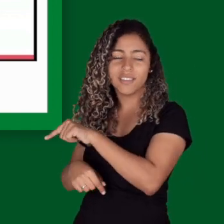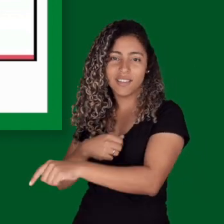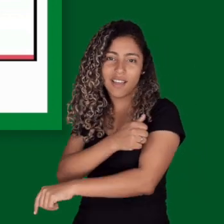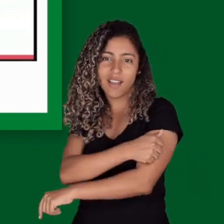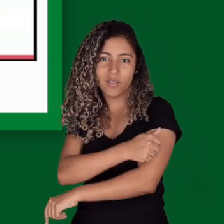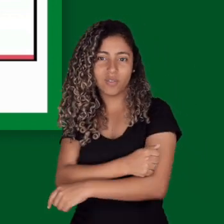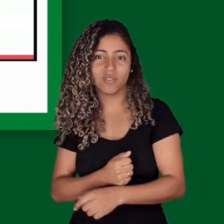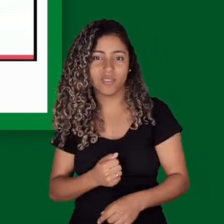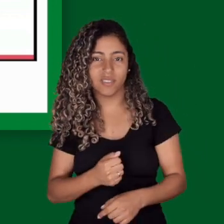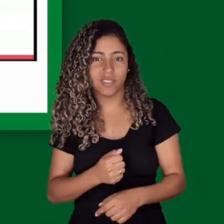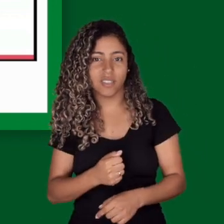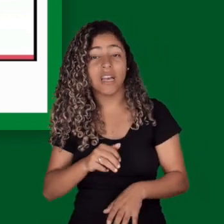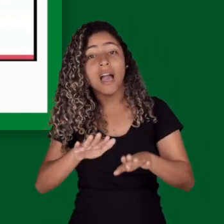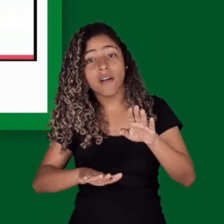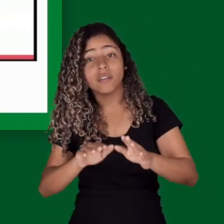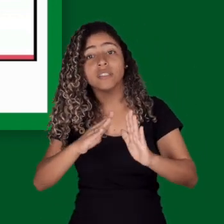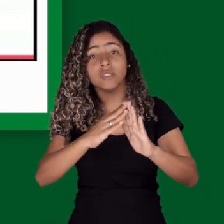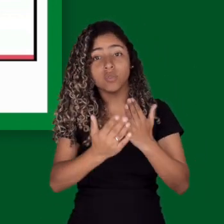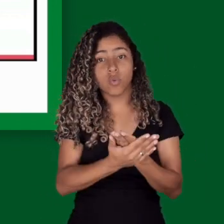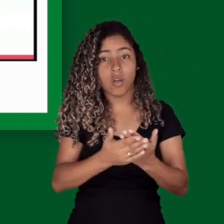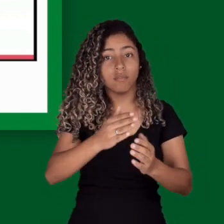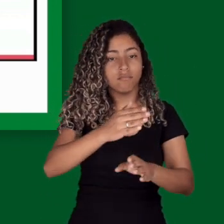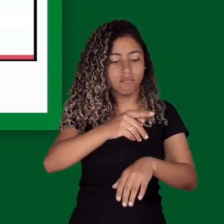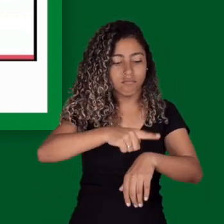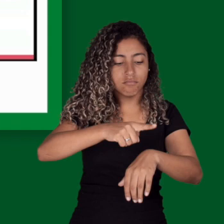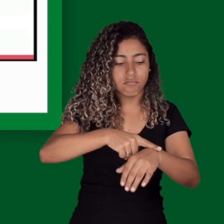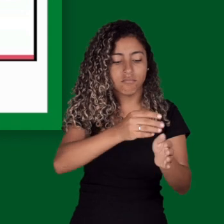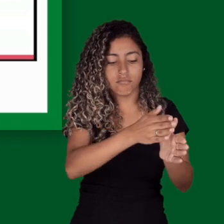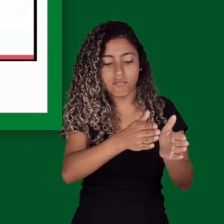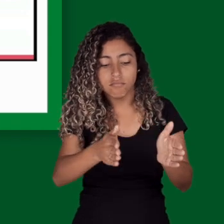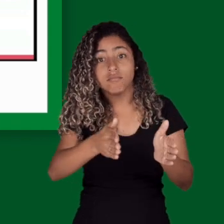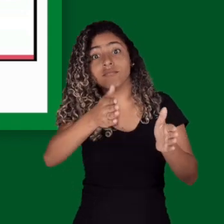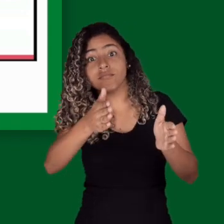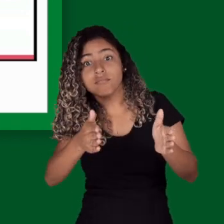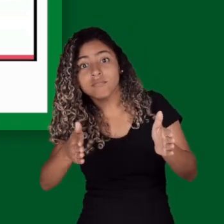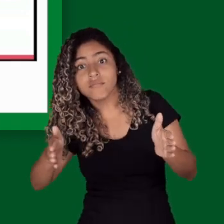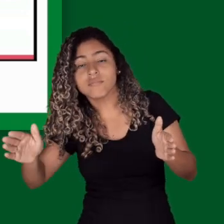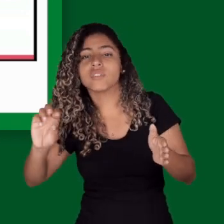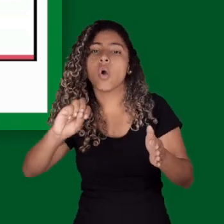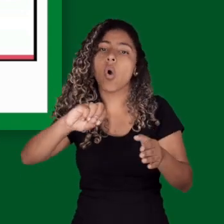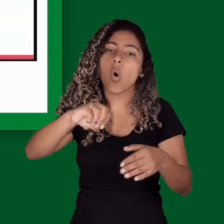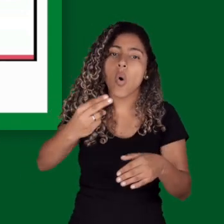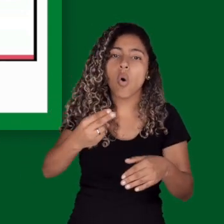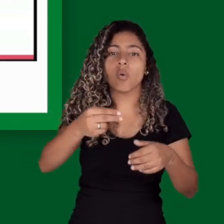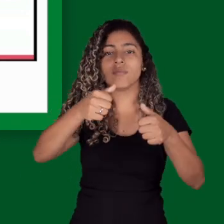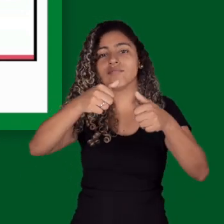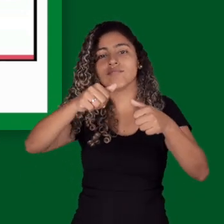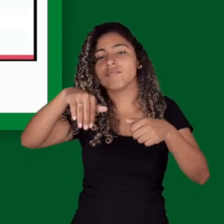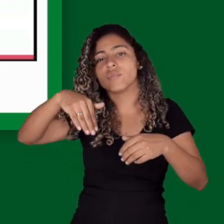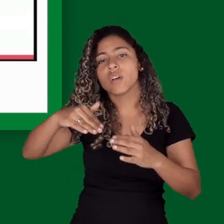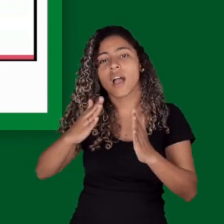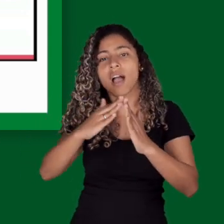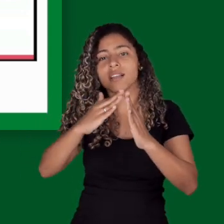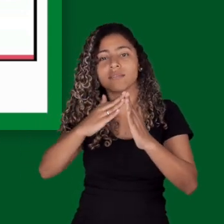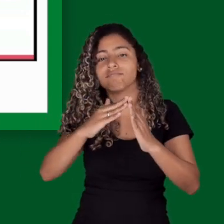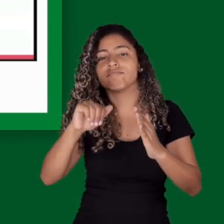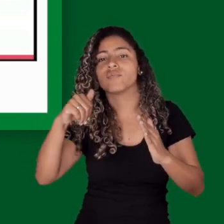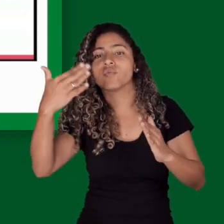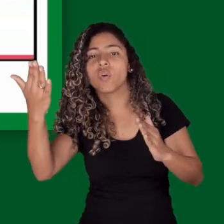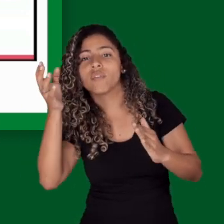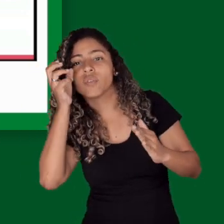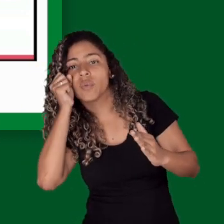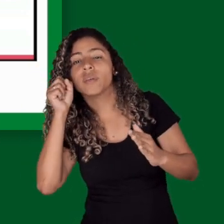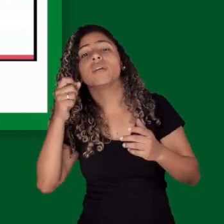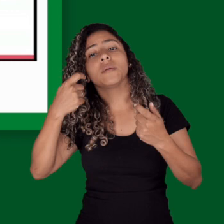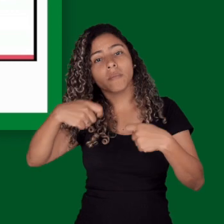que a criança ou adolescente seja capaz de aplicar insulina, né, principalmente se for dormir fora de casa, e sempre